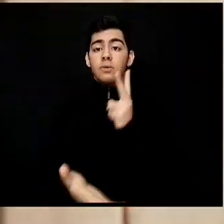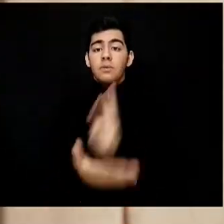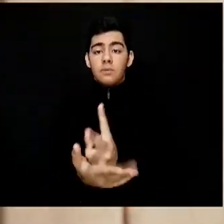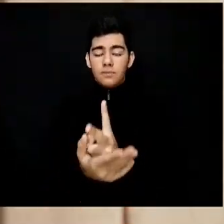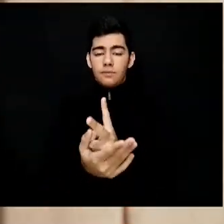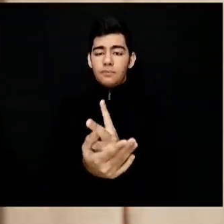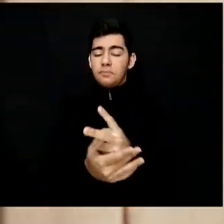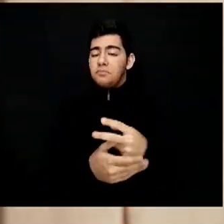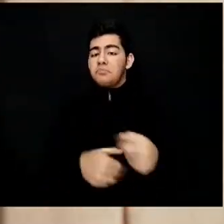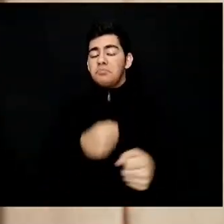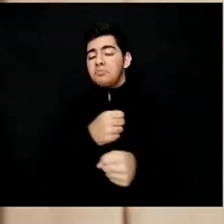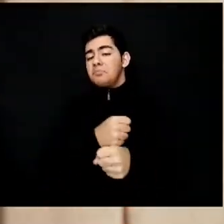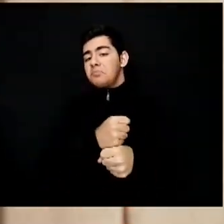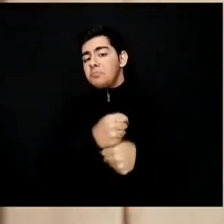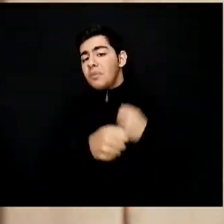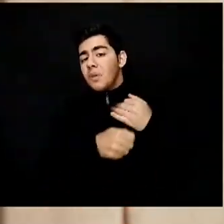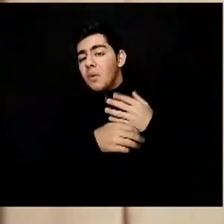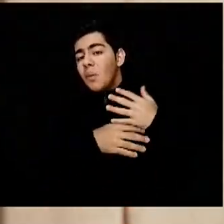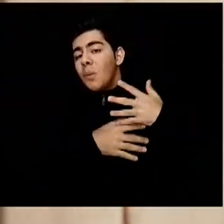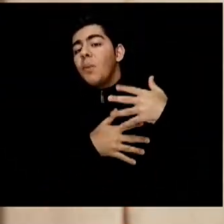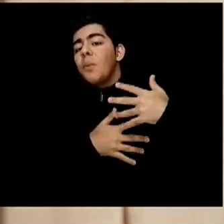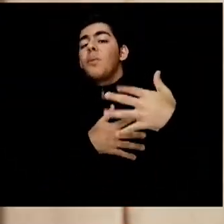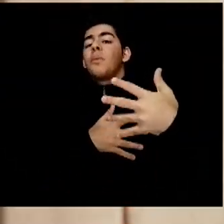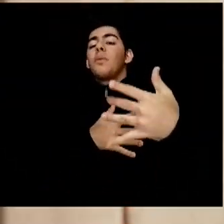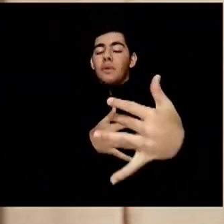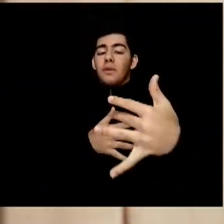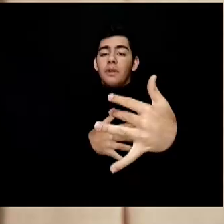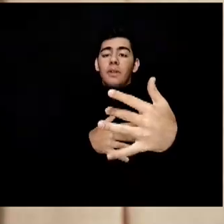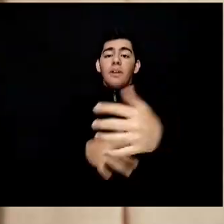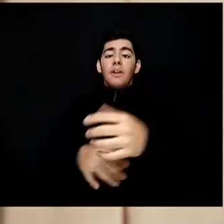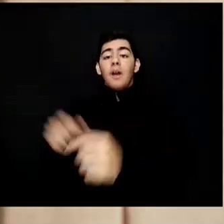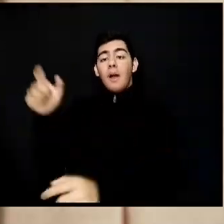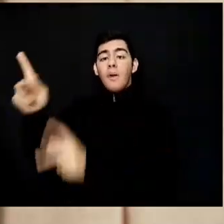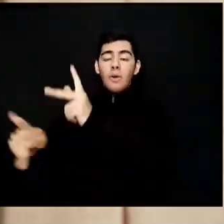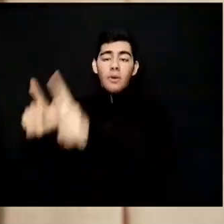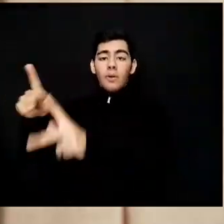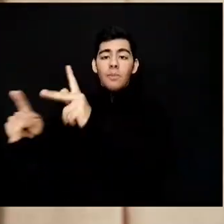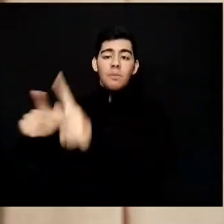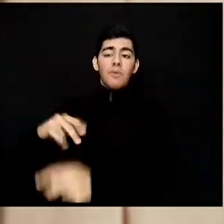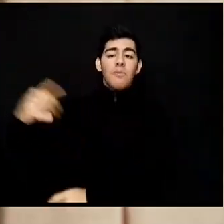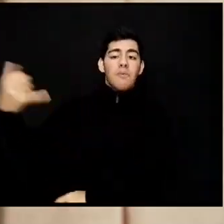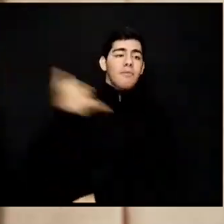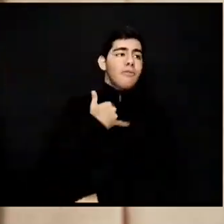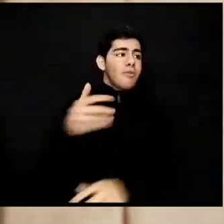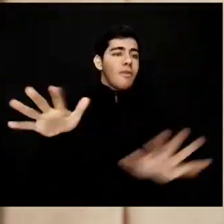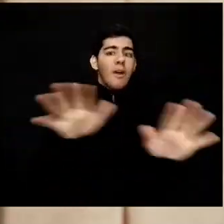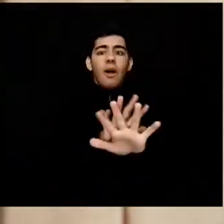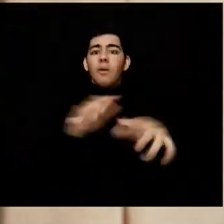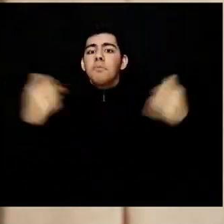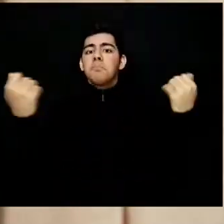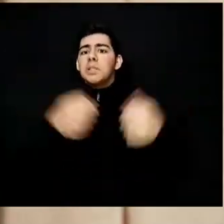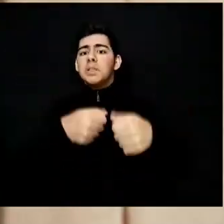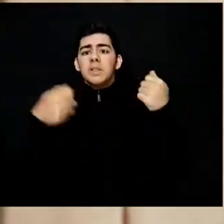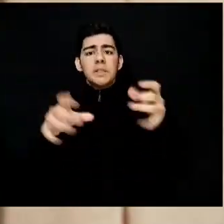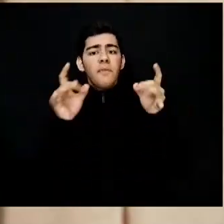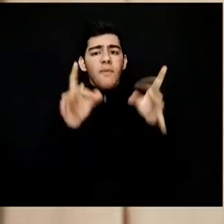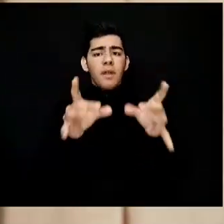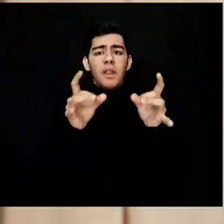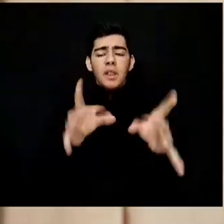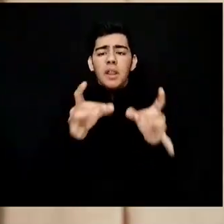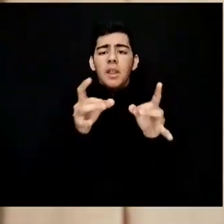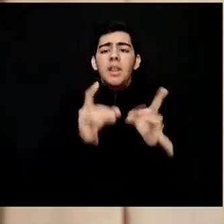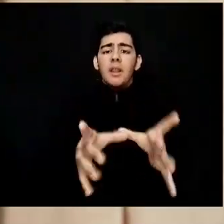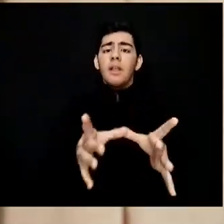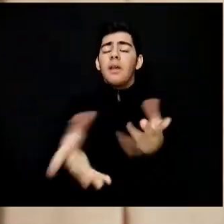o pessoal começou a falar assim, não, isso tem que circular, a gente tem que fazer alguma coisa para